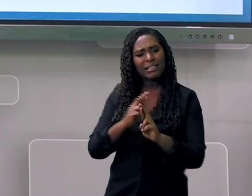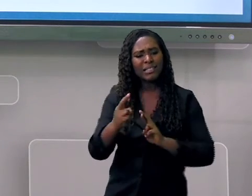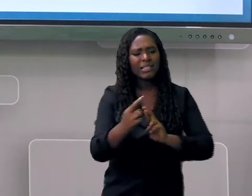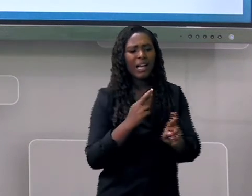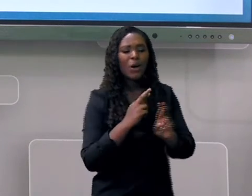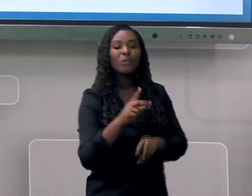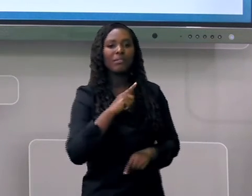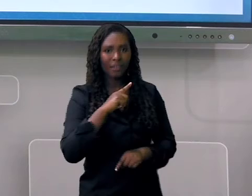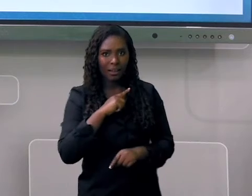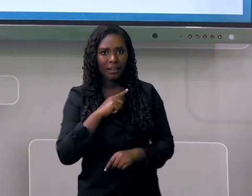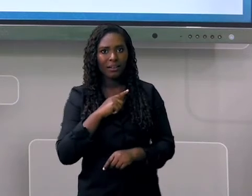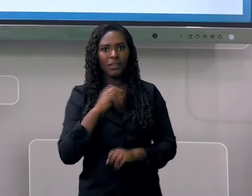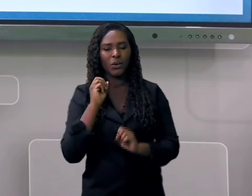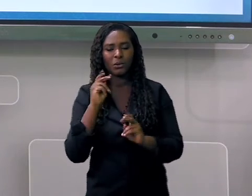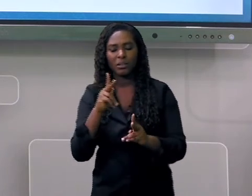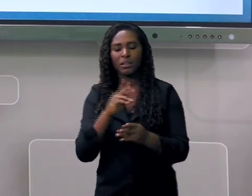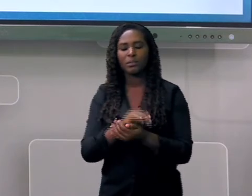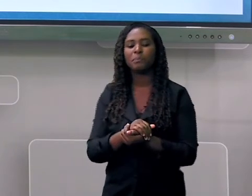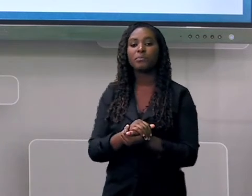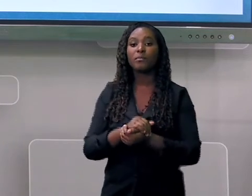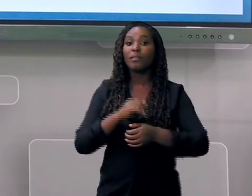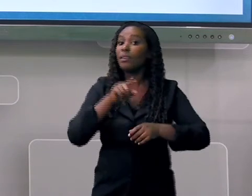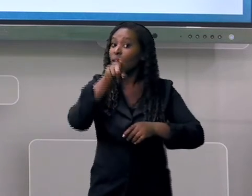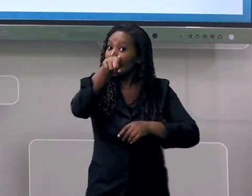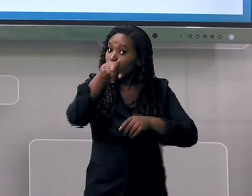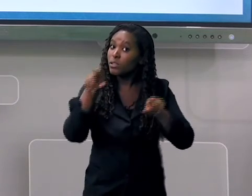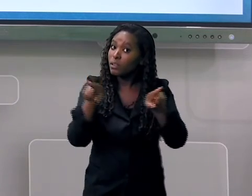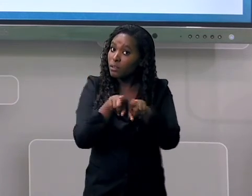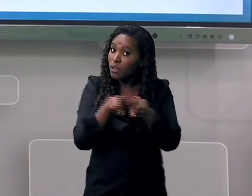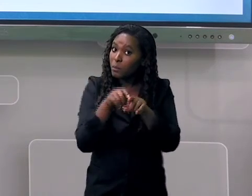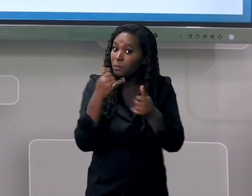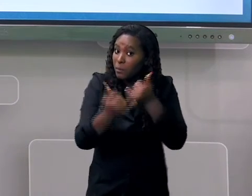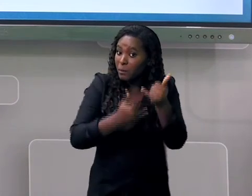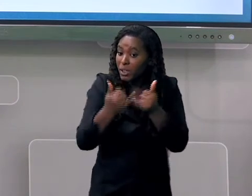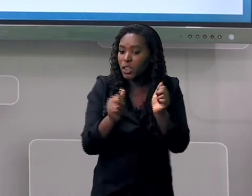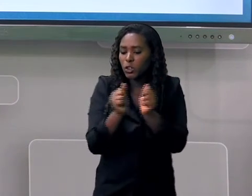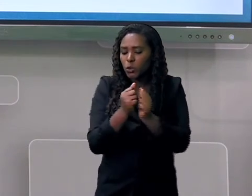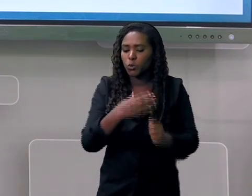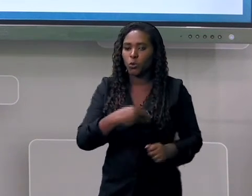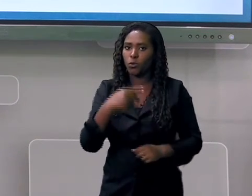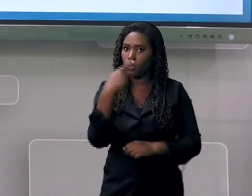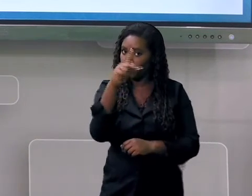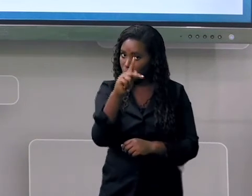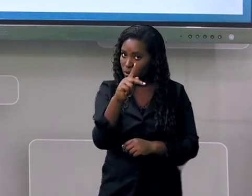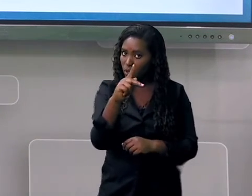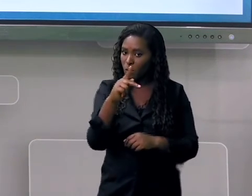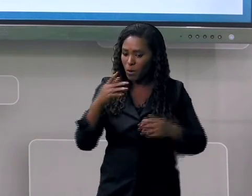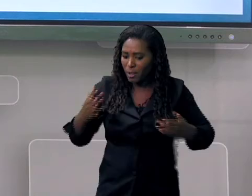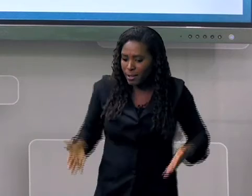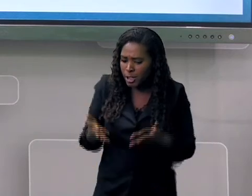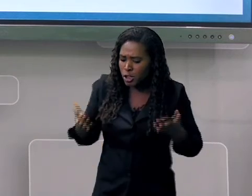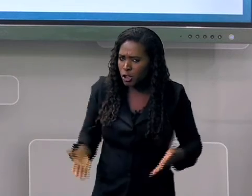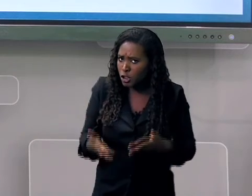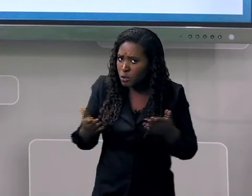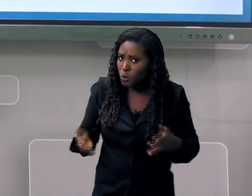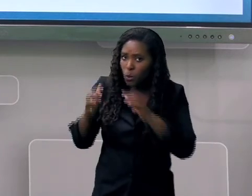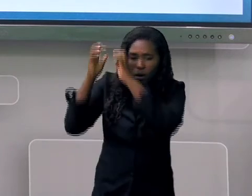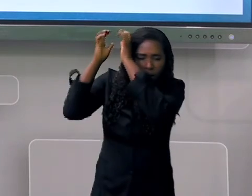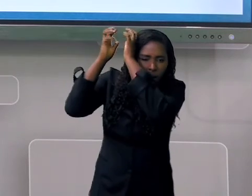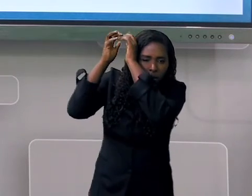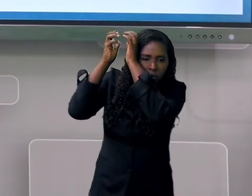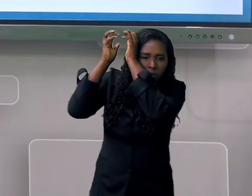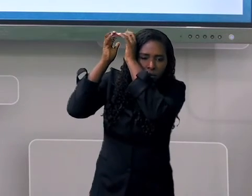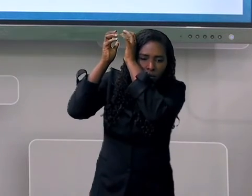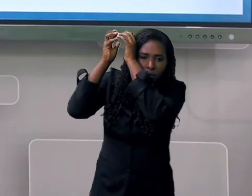As brincadeiras são uma forma de estimular a capacidade cognitiva da criança. Nesses momentos, né, os jogos educativos,